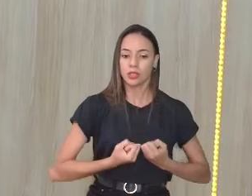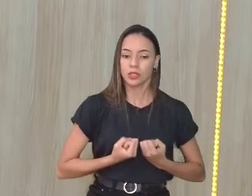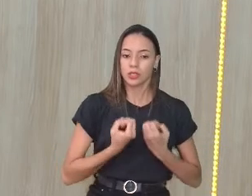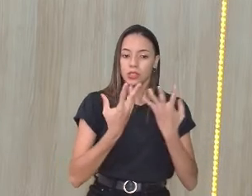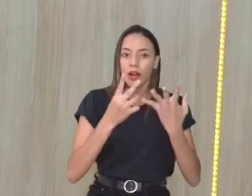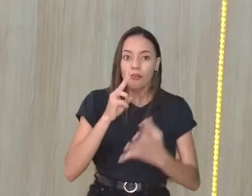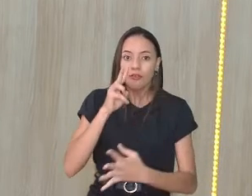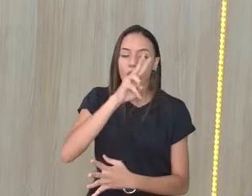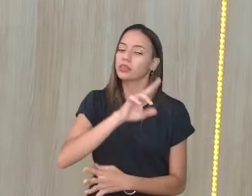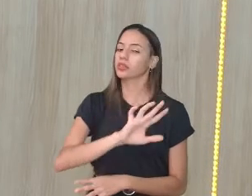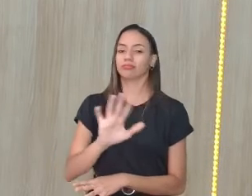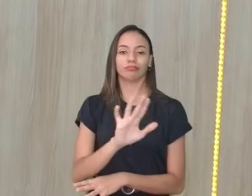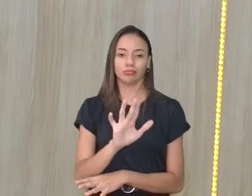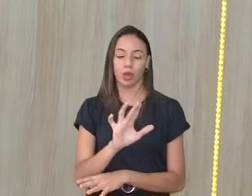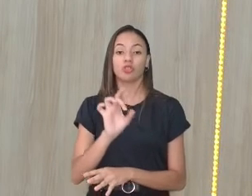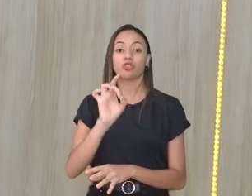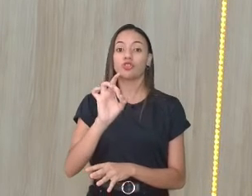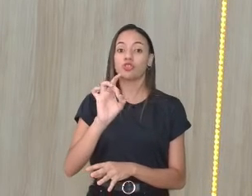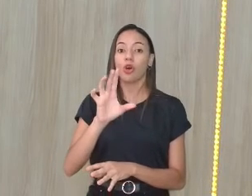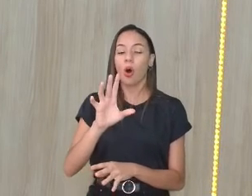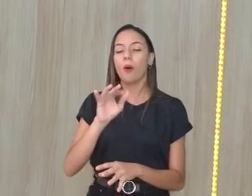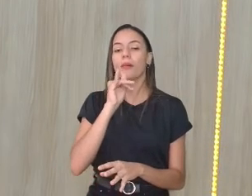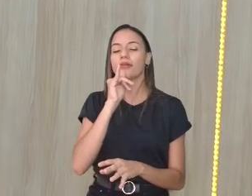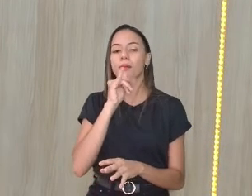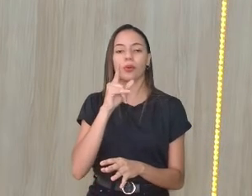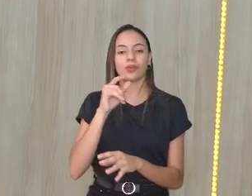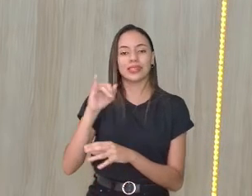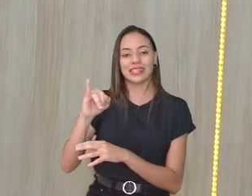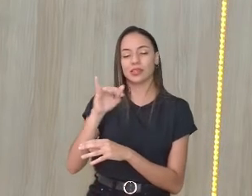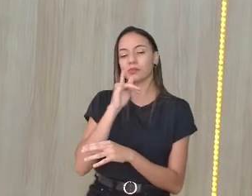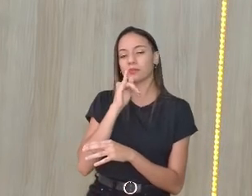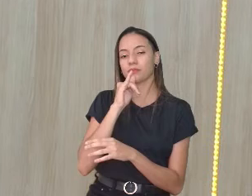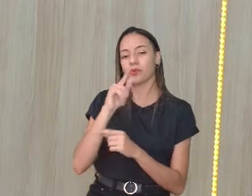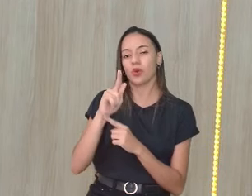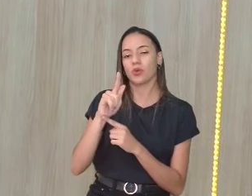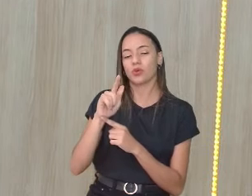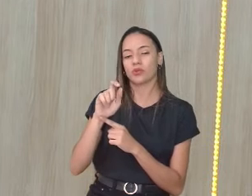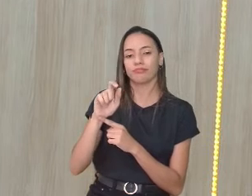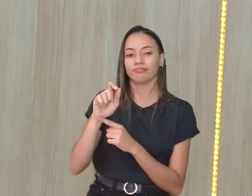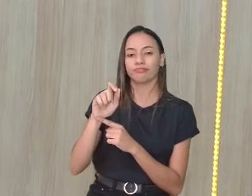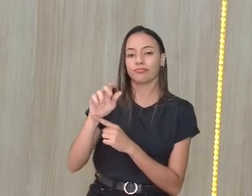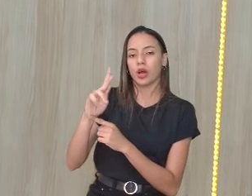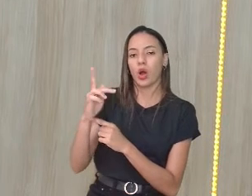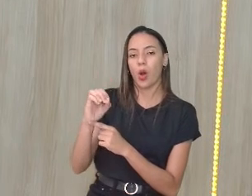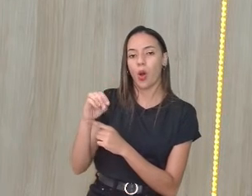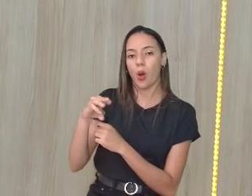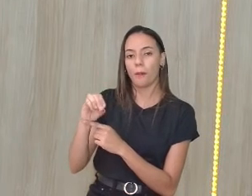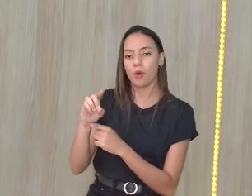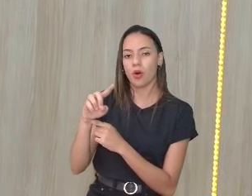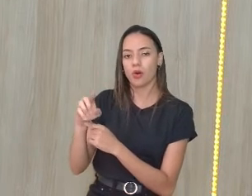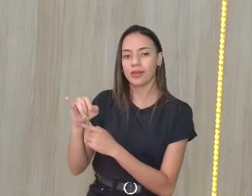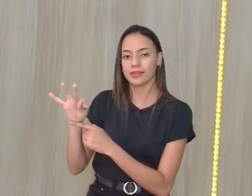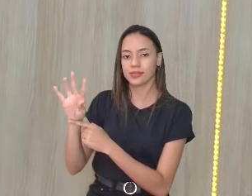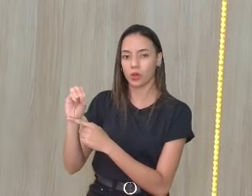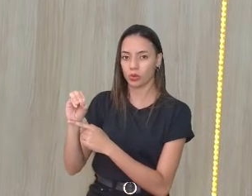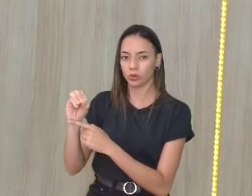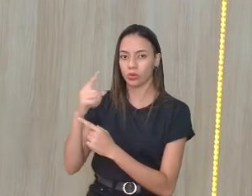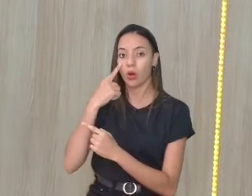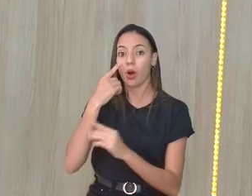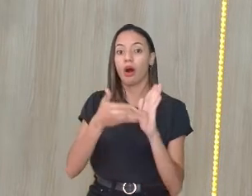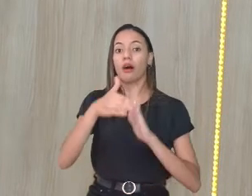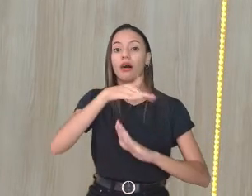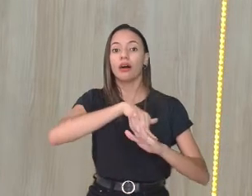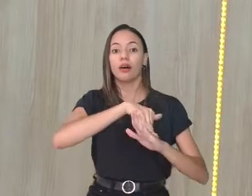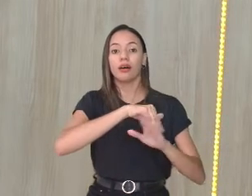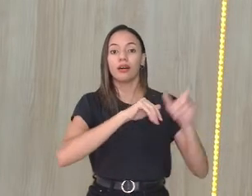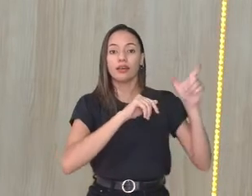venha homozigoto, lembra? Azinho, azinho. É a única forma dele se expressar. Jonas, tá ligado nisso aí, Jonas?